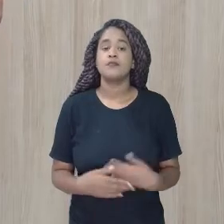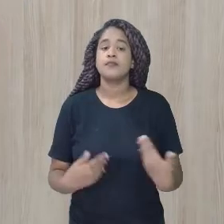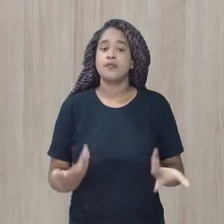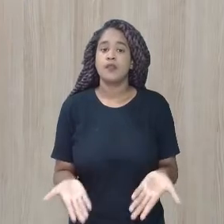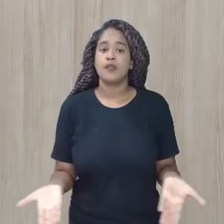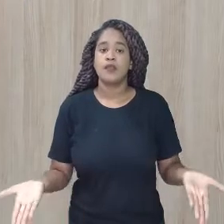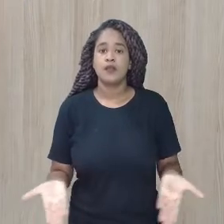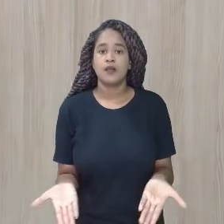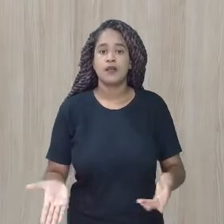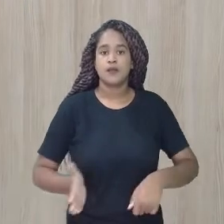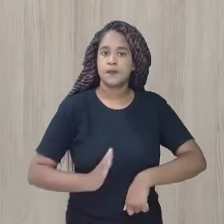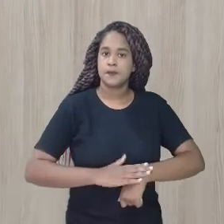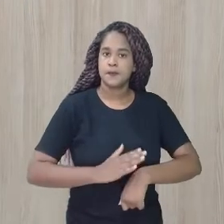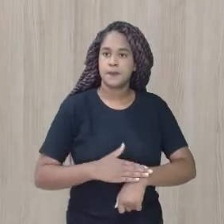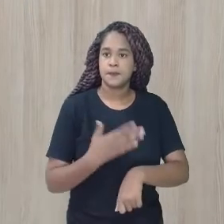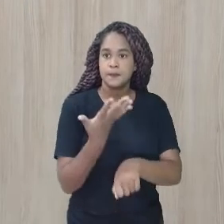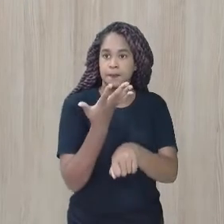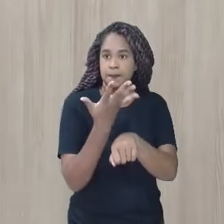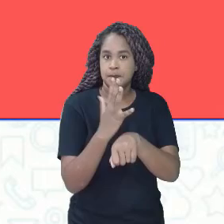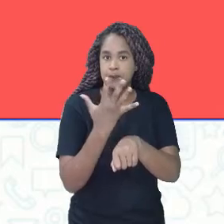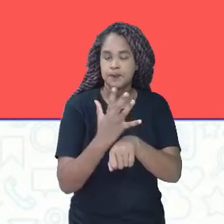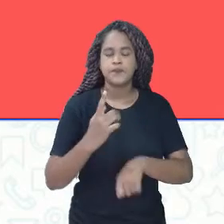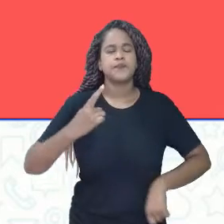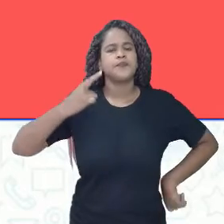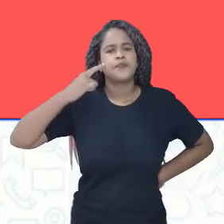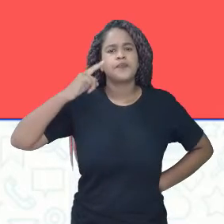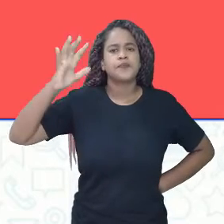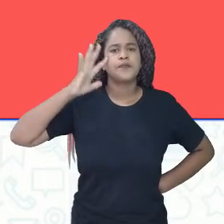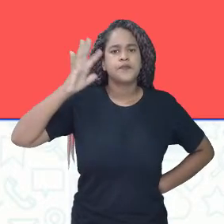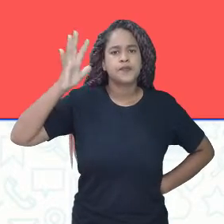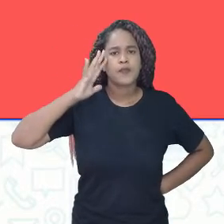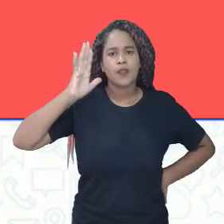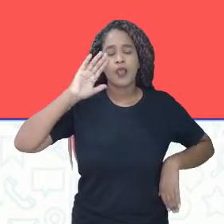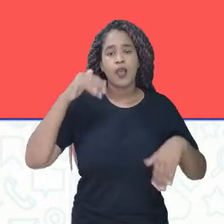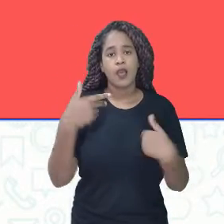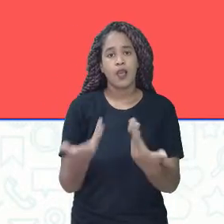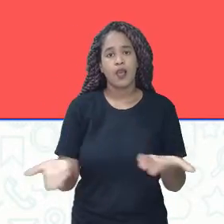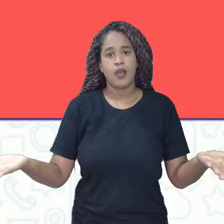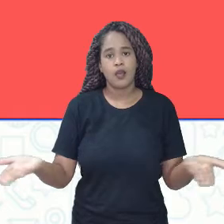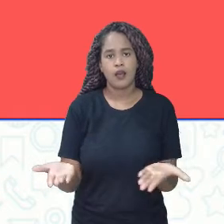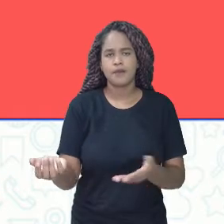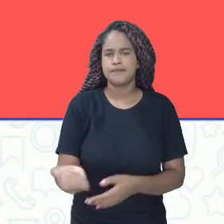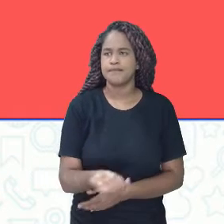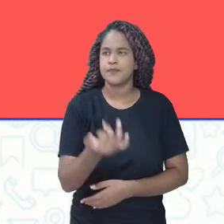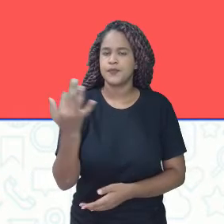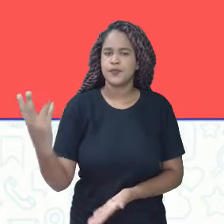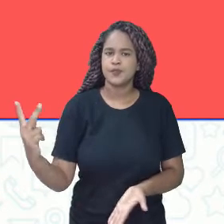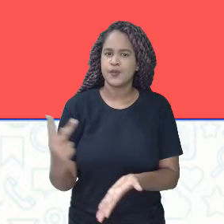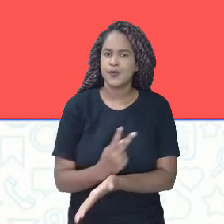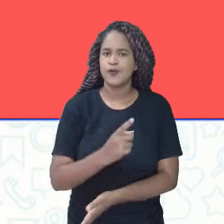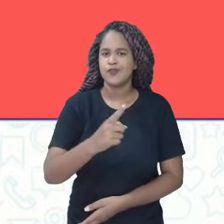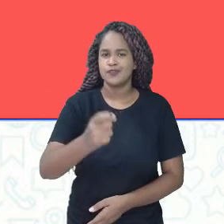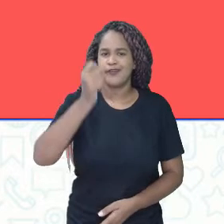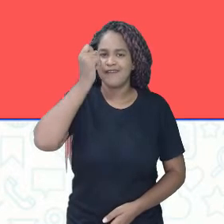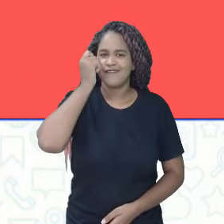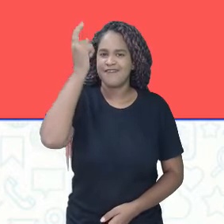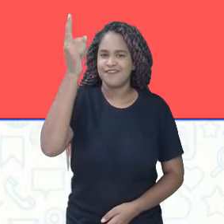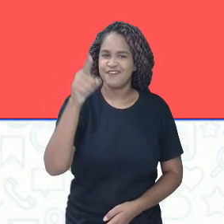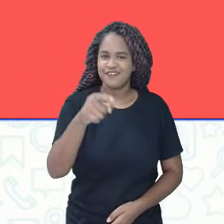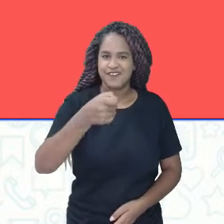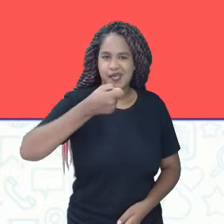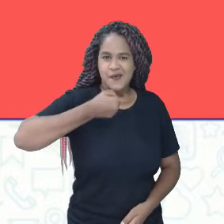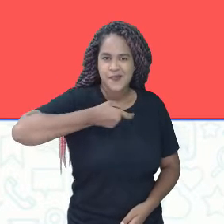Hora de praticar. Imagine agora aí algumas situações para inventar uma piada,